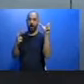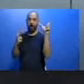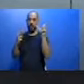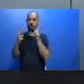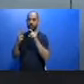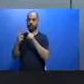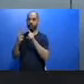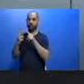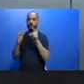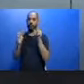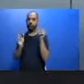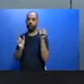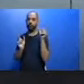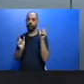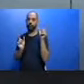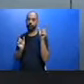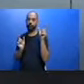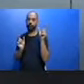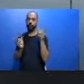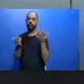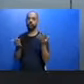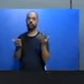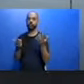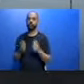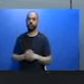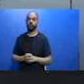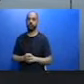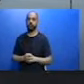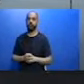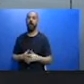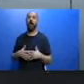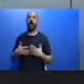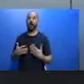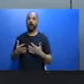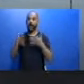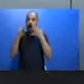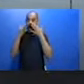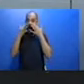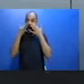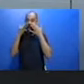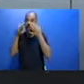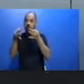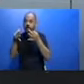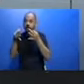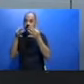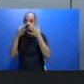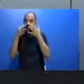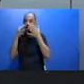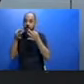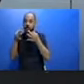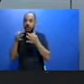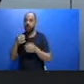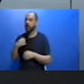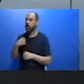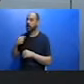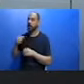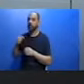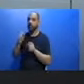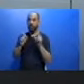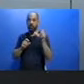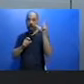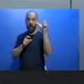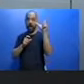quem já respondeu isso parabens quando tá grande a gente olha primeiro então